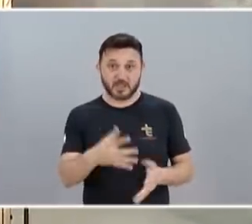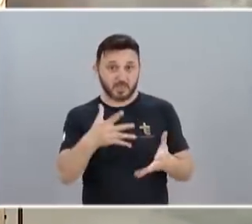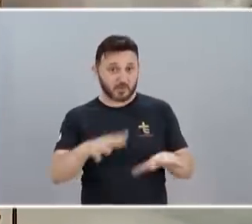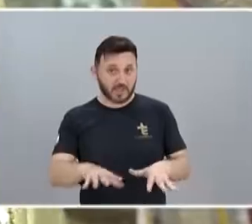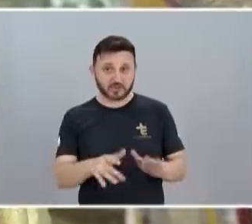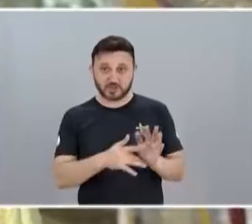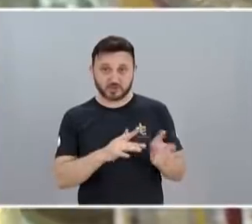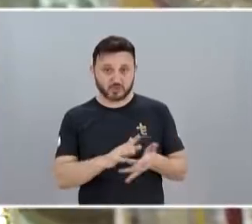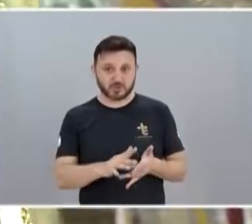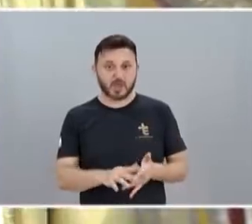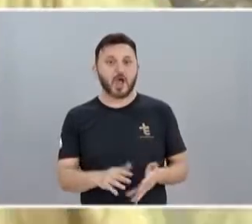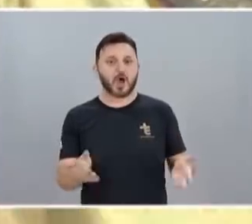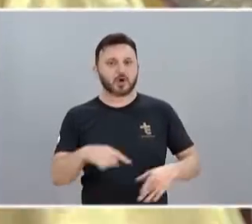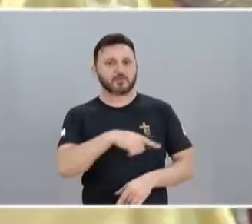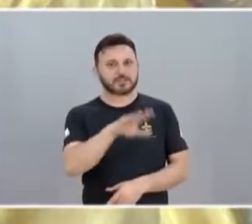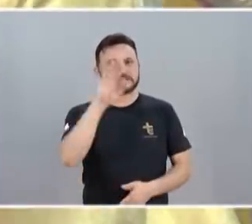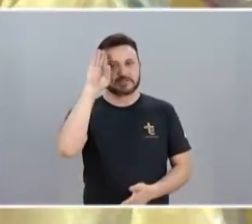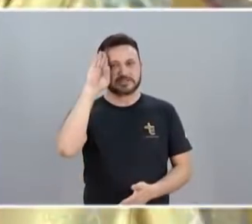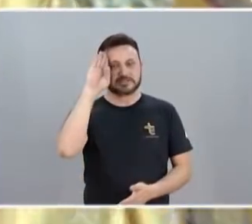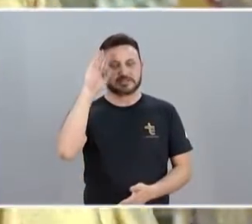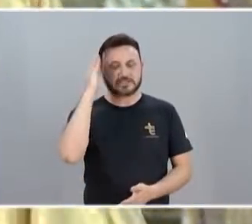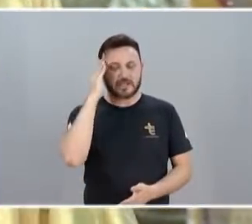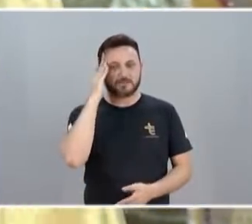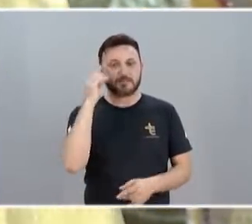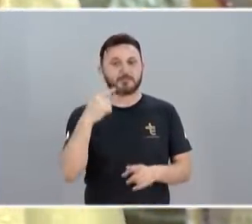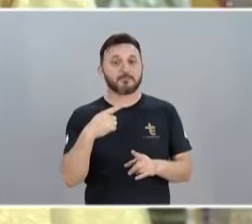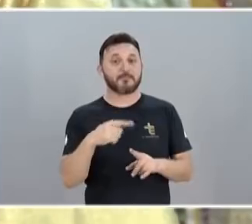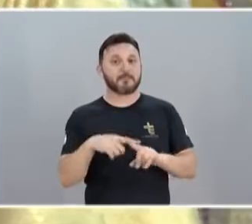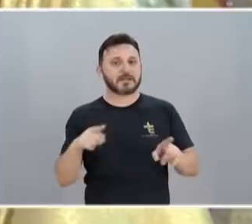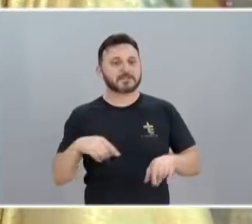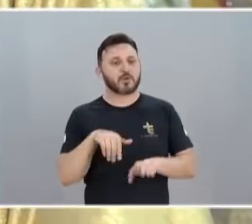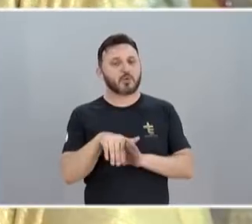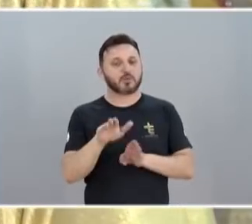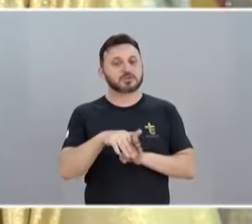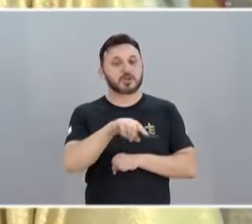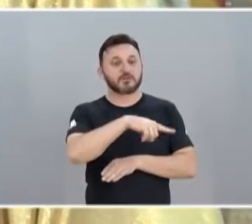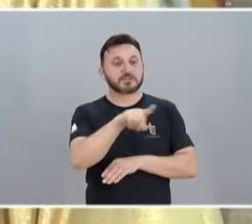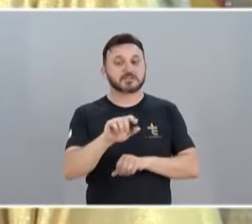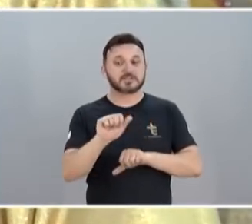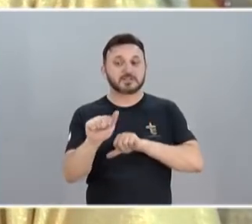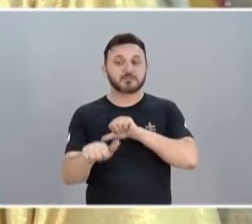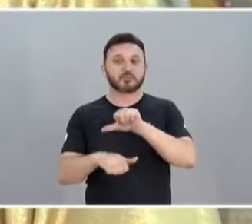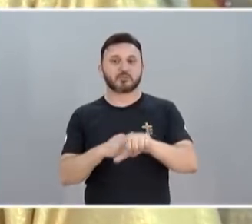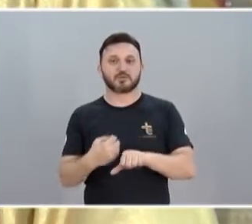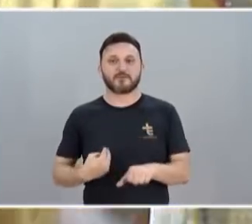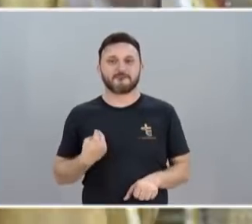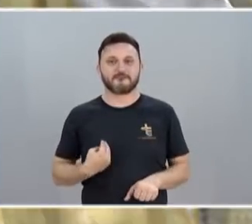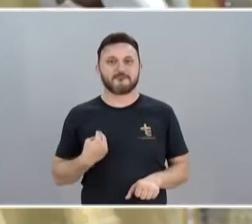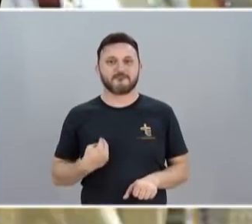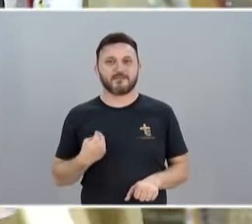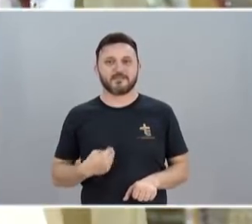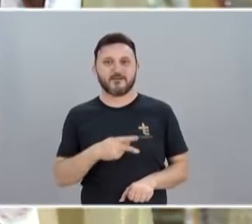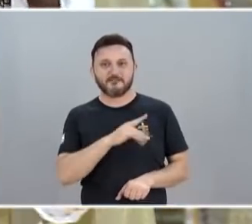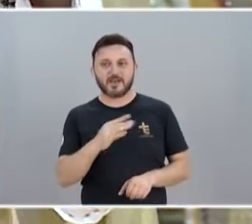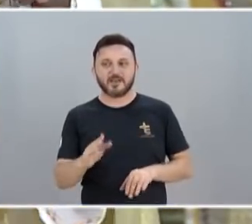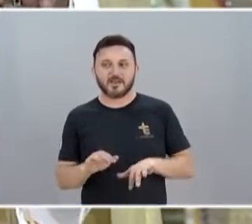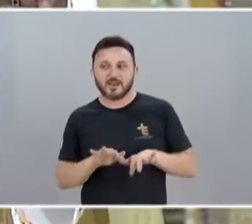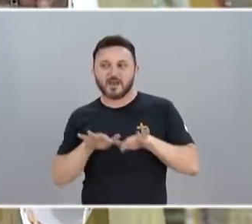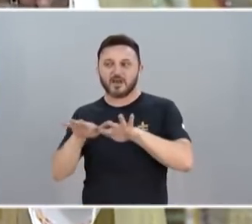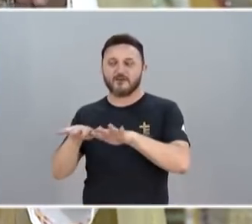agora vocês sabem, porque eu estou lhes dizendo, se convertam para Ele. Primeira leitura.